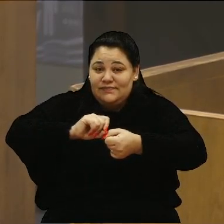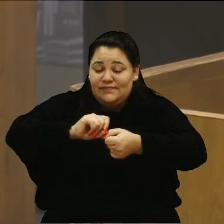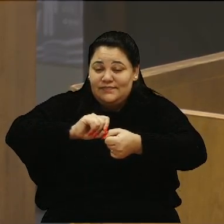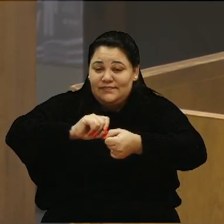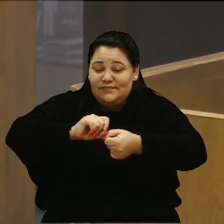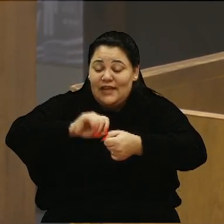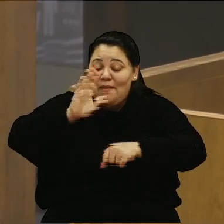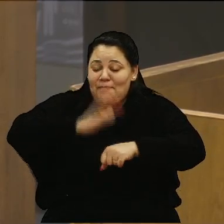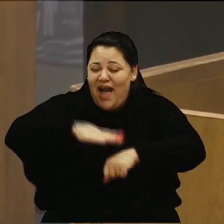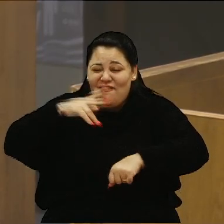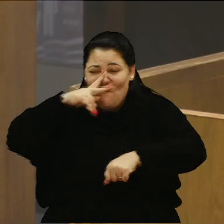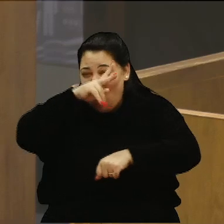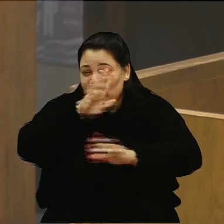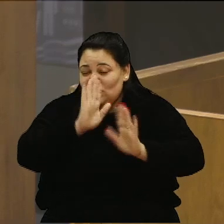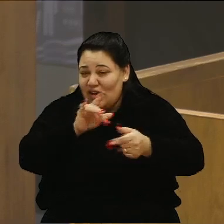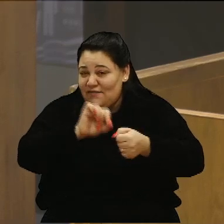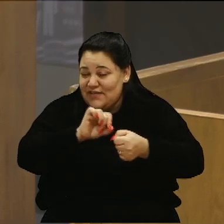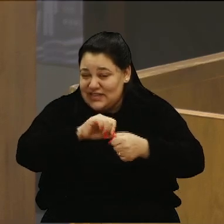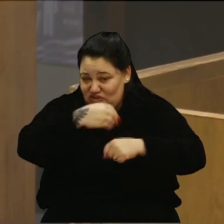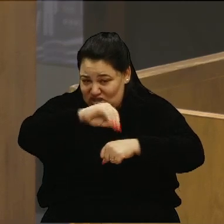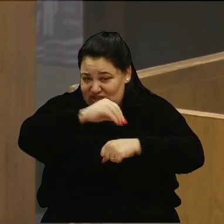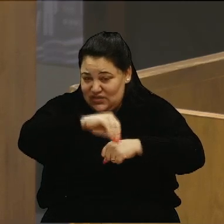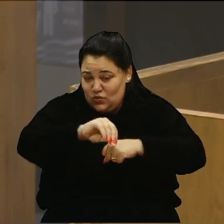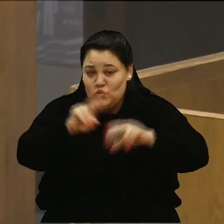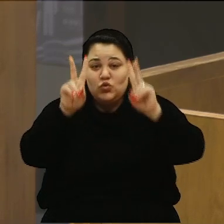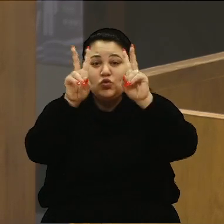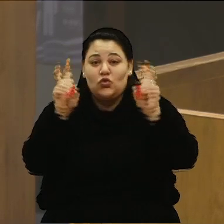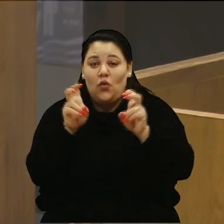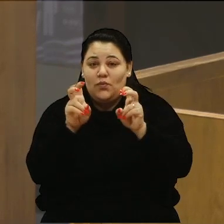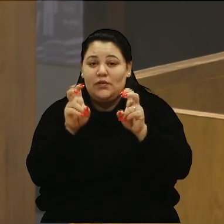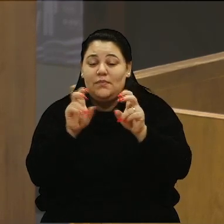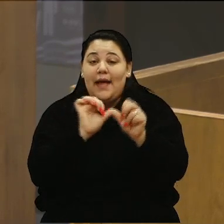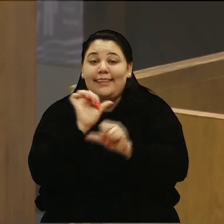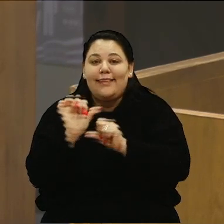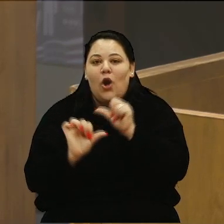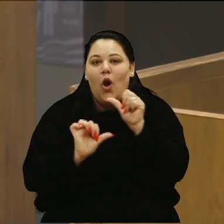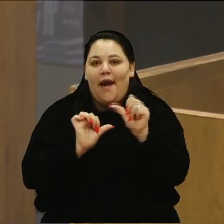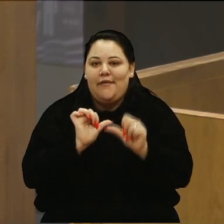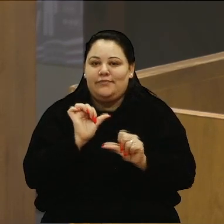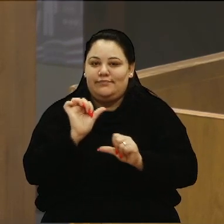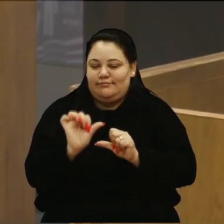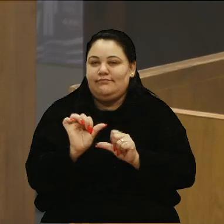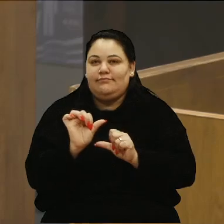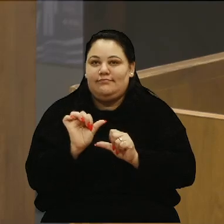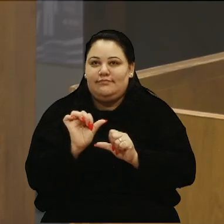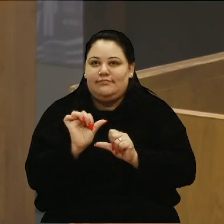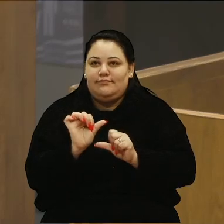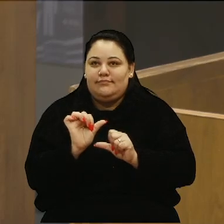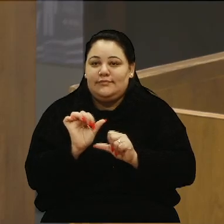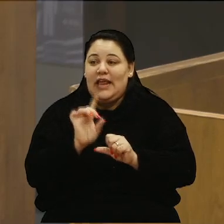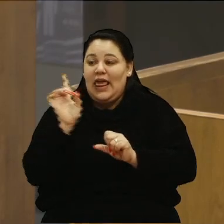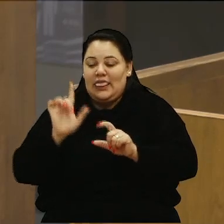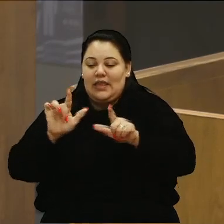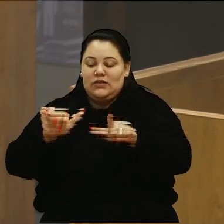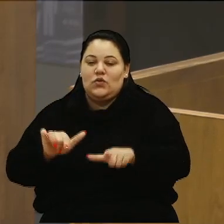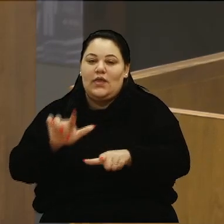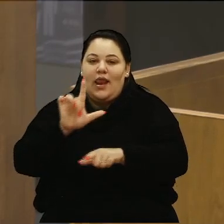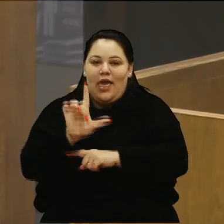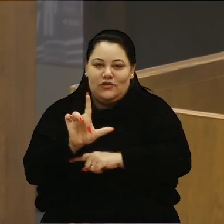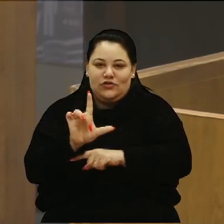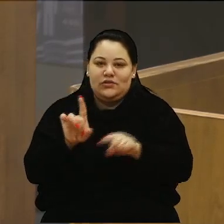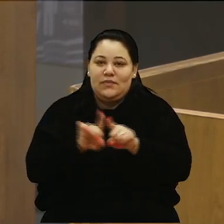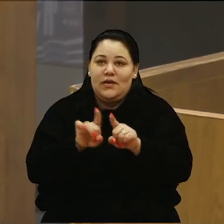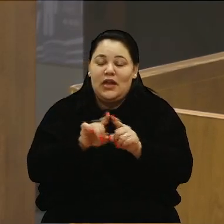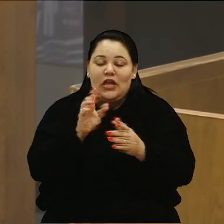gritante delas é sobre uma alteração lá na Zona Leste, que